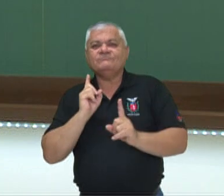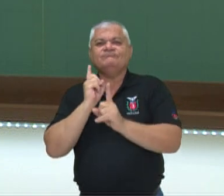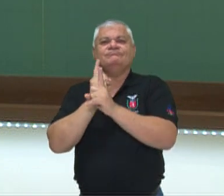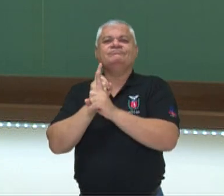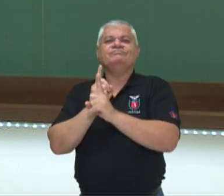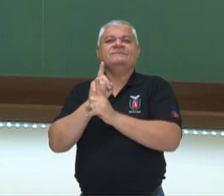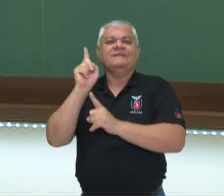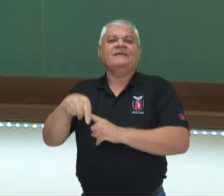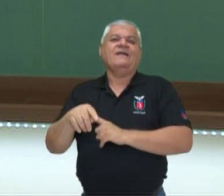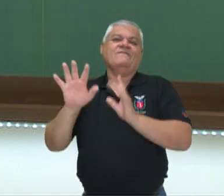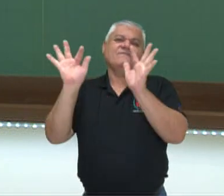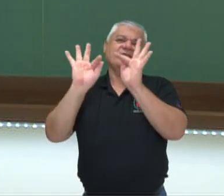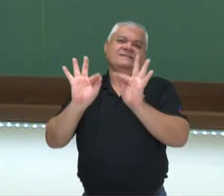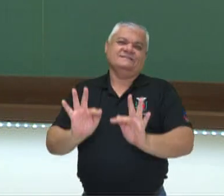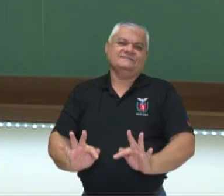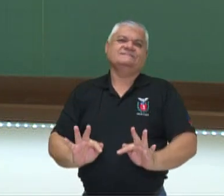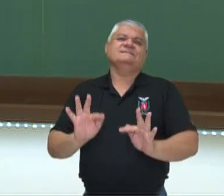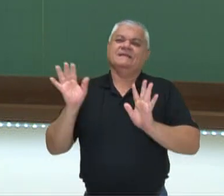para Aristóteles, a